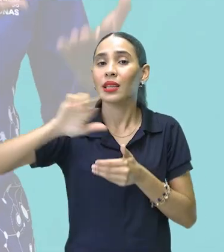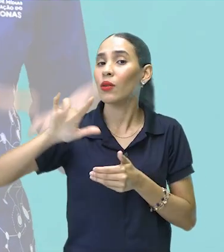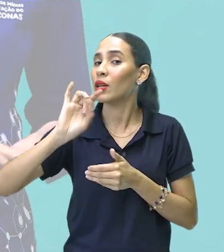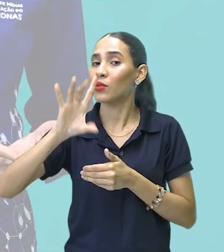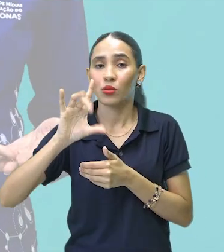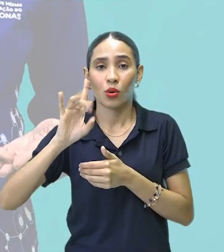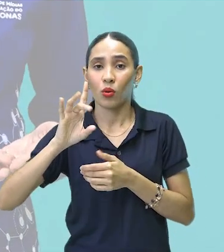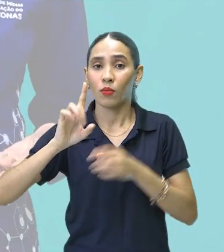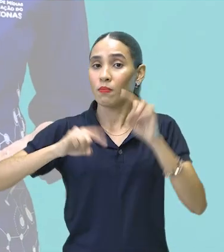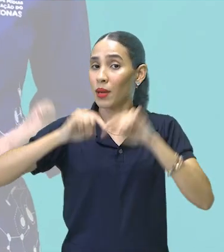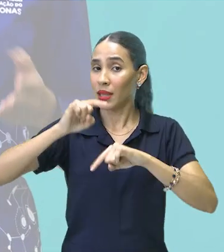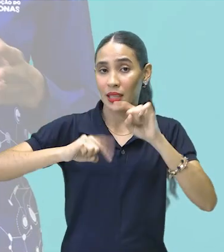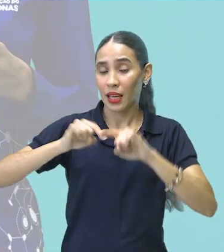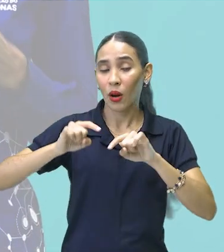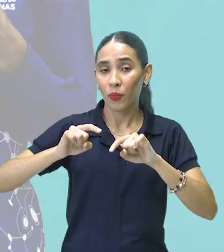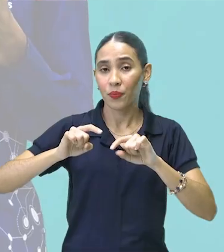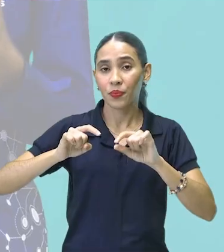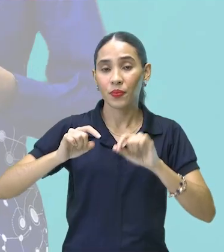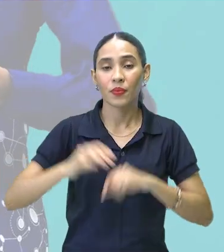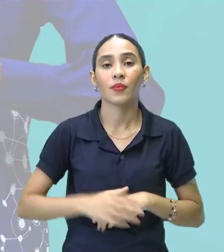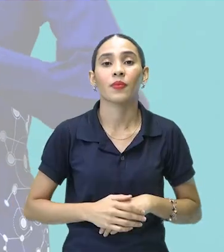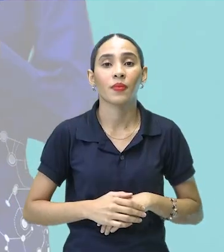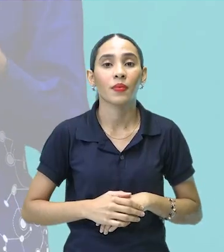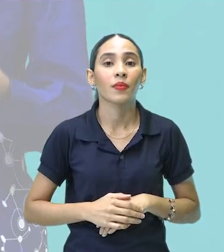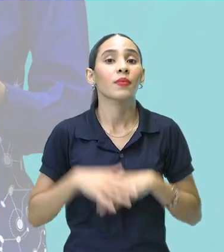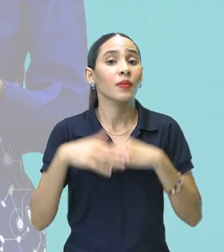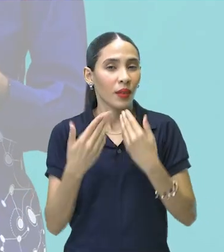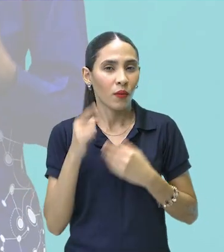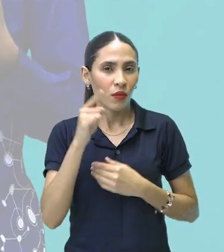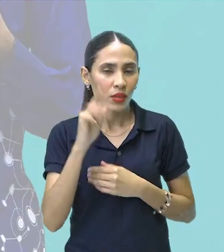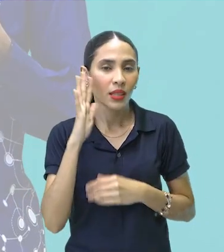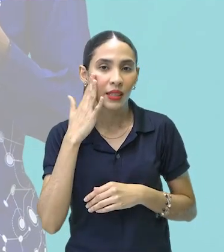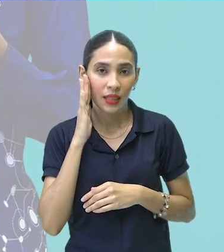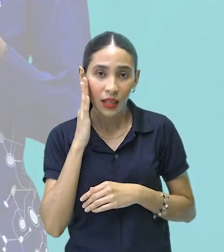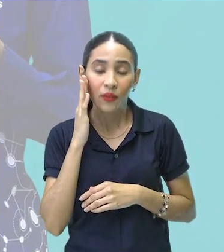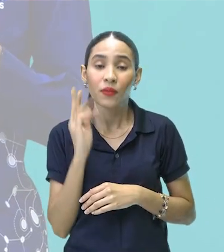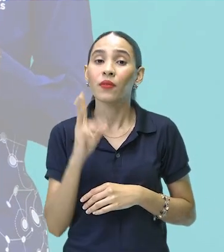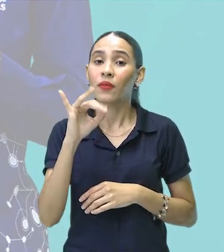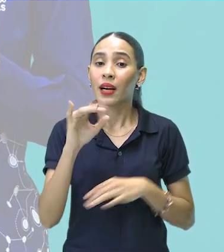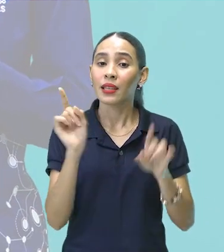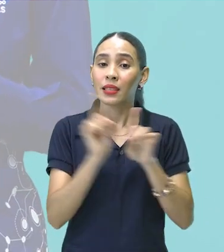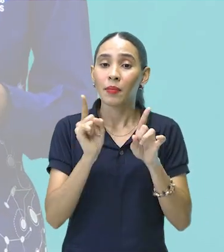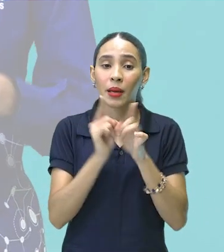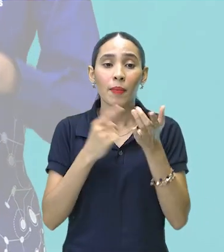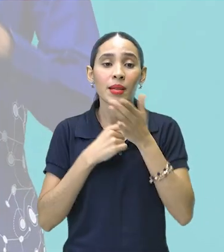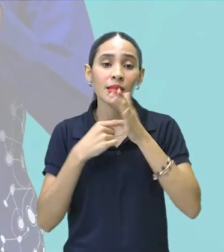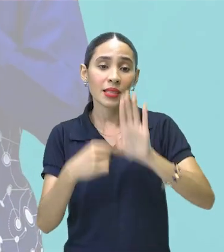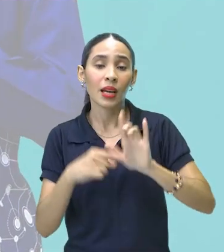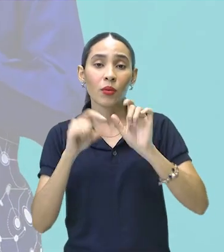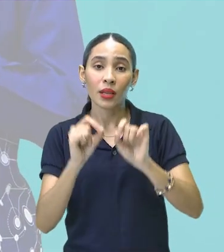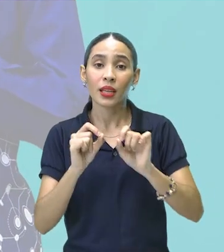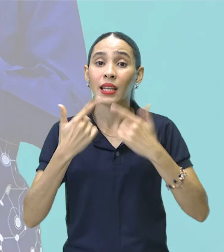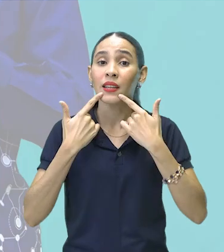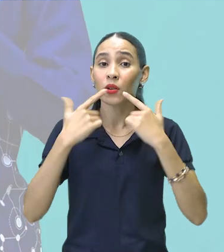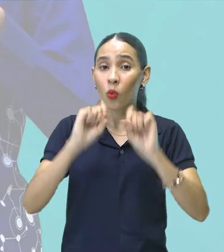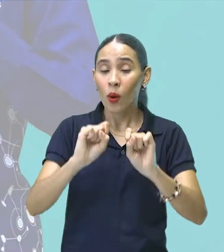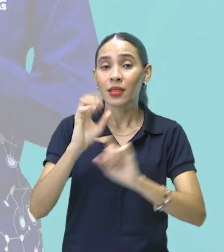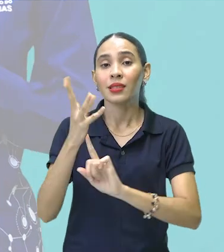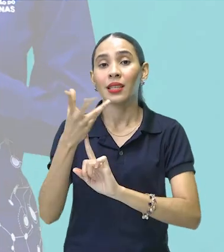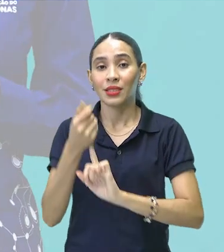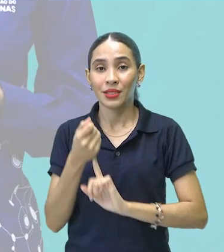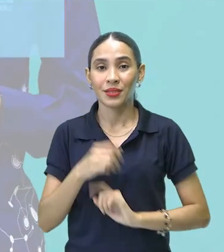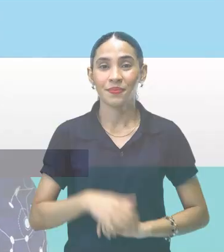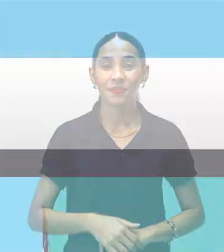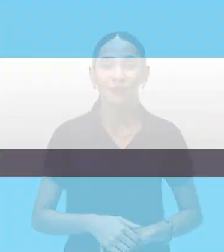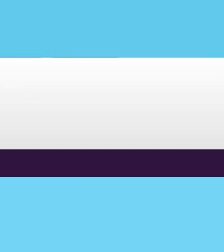um desenho. Conseguindo entender isso, a gente vai também trazer isso para as nossas linguagens artísticas. Olha